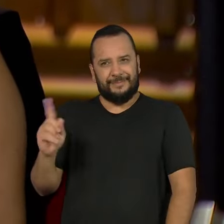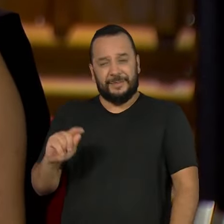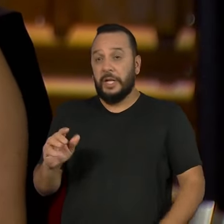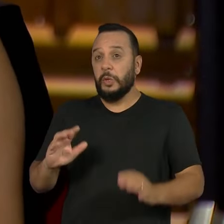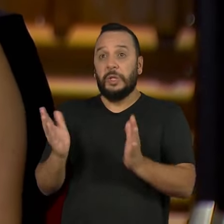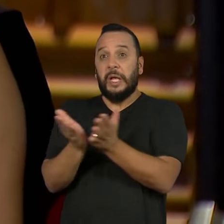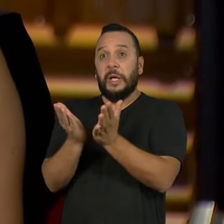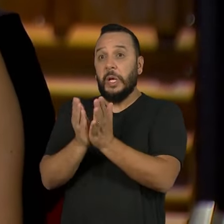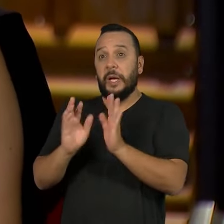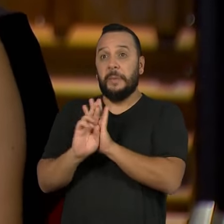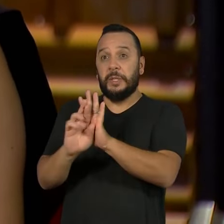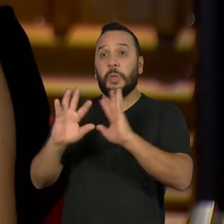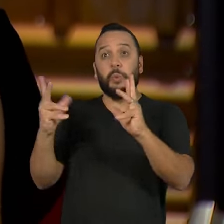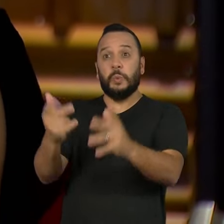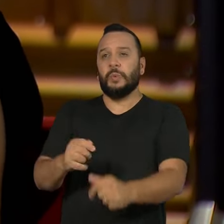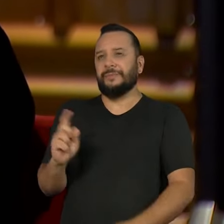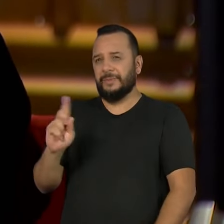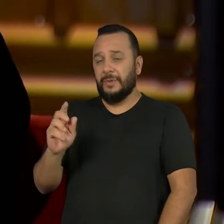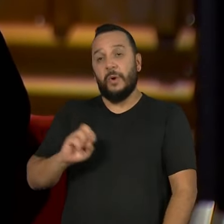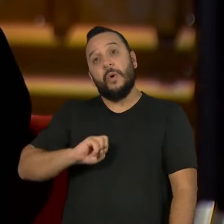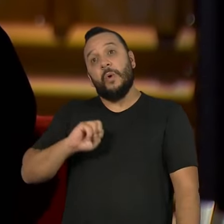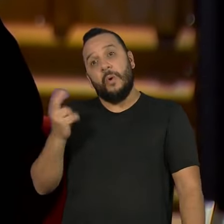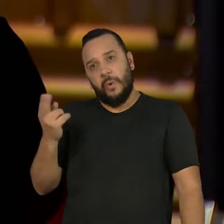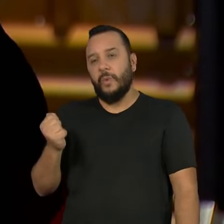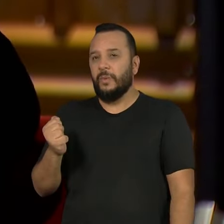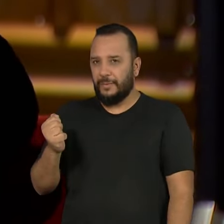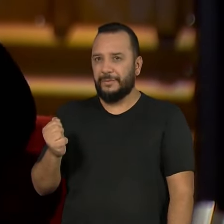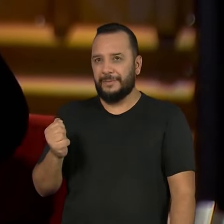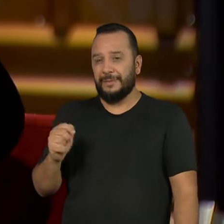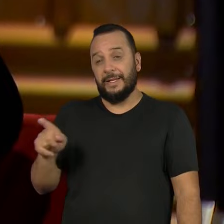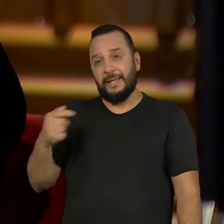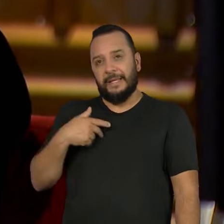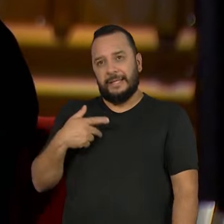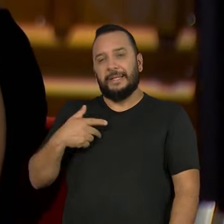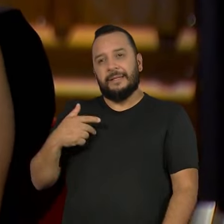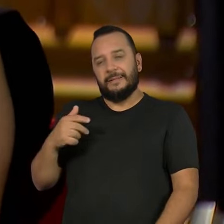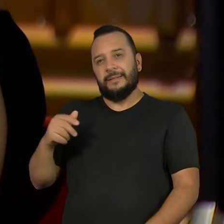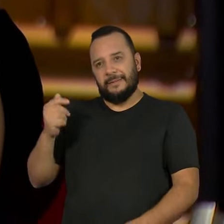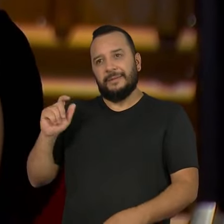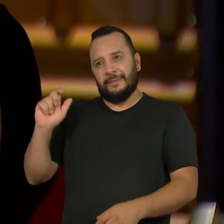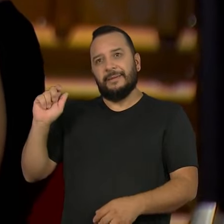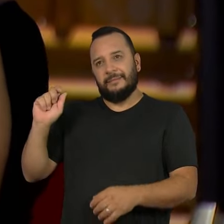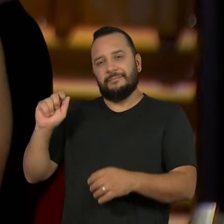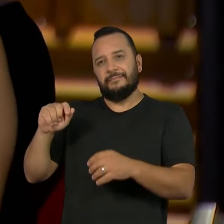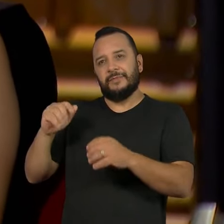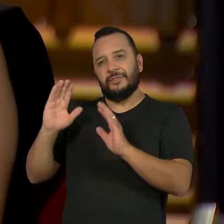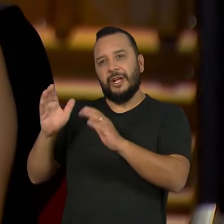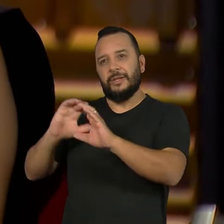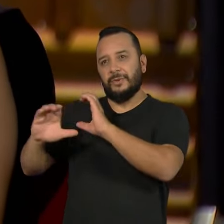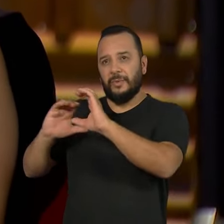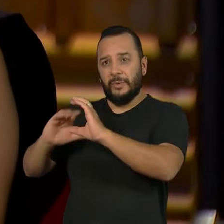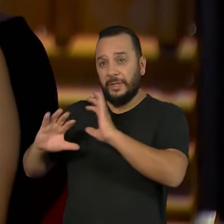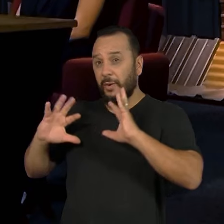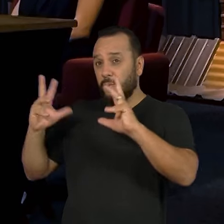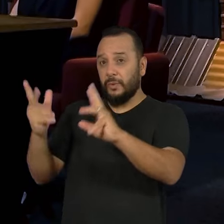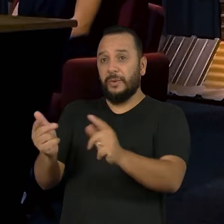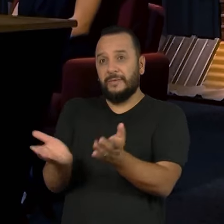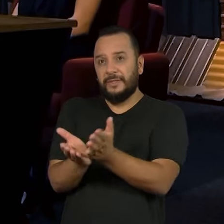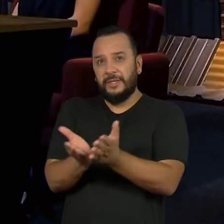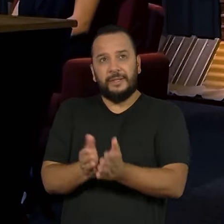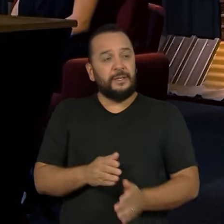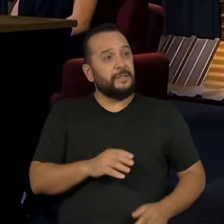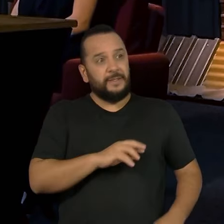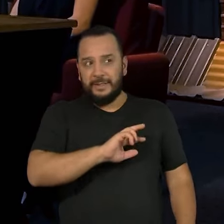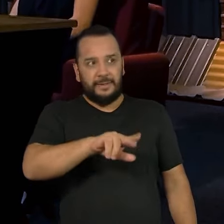campo evangélico ou necessariamente ele tá sendo escutado é ou ele tá falando eh com todo com com todo o campo evangélico n muitas vezes não